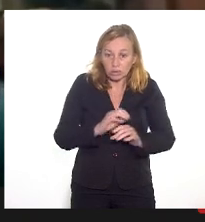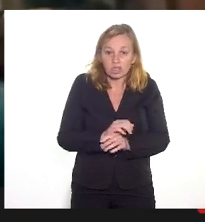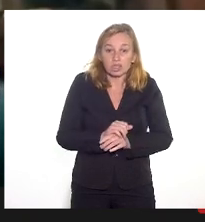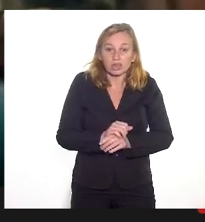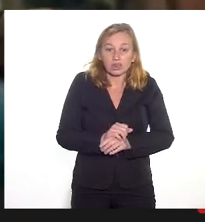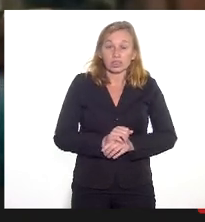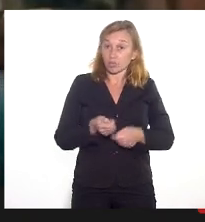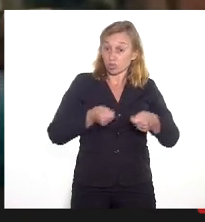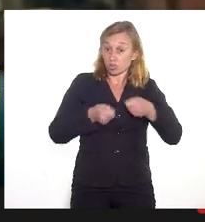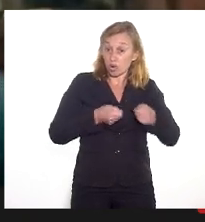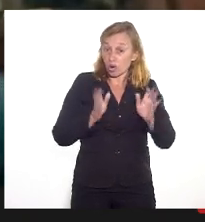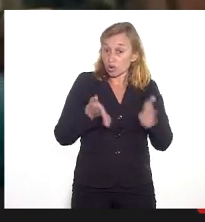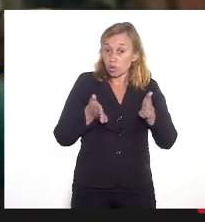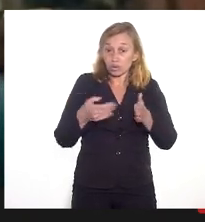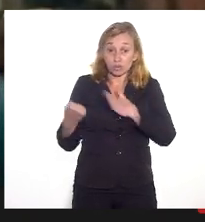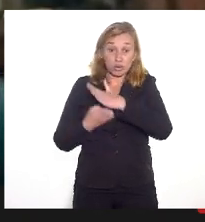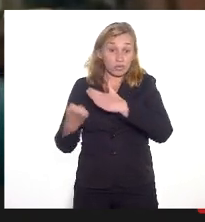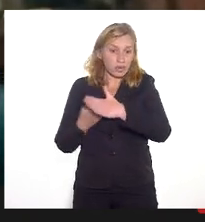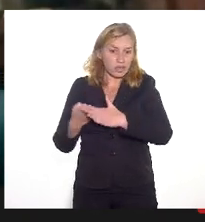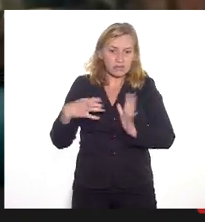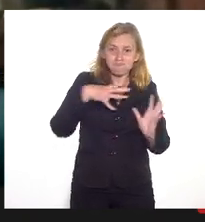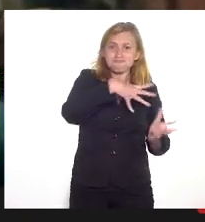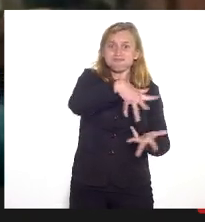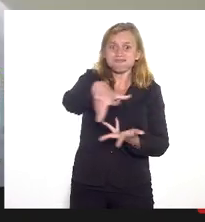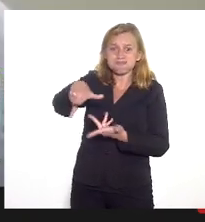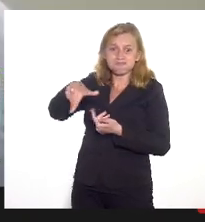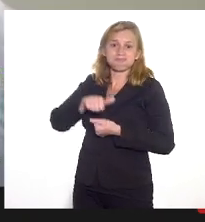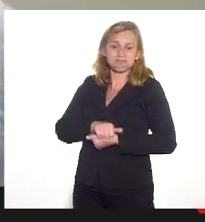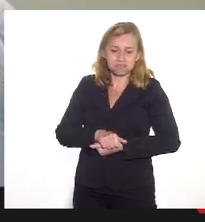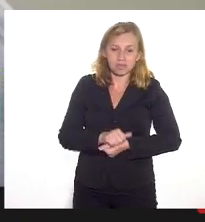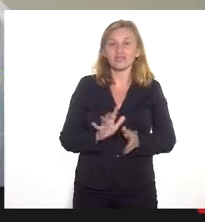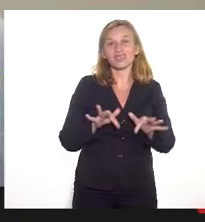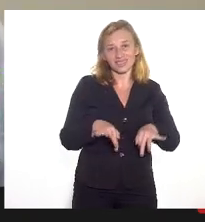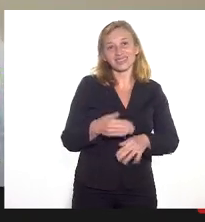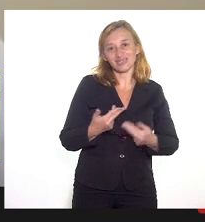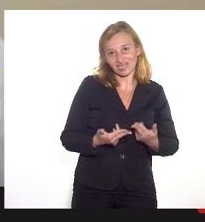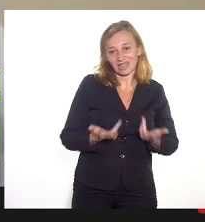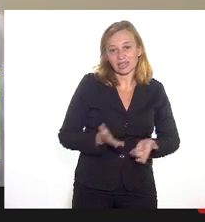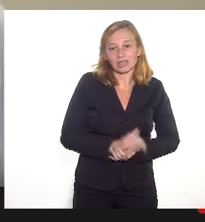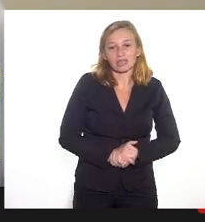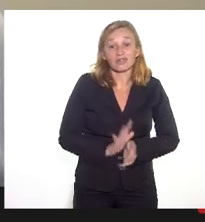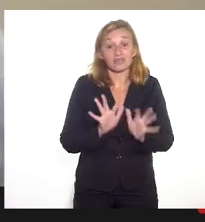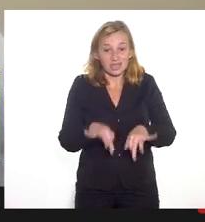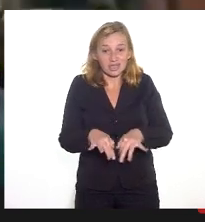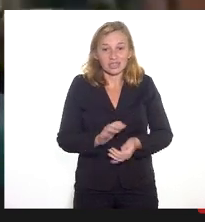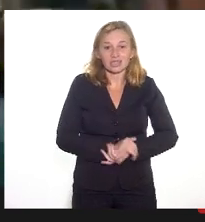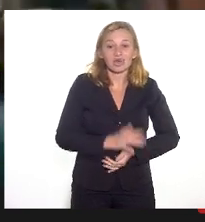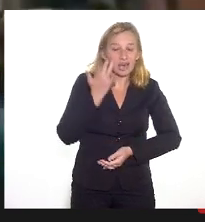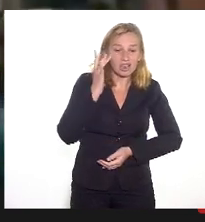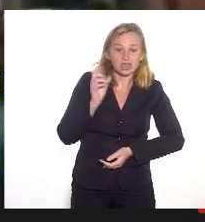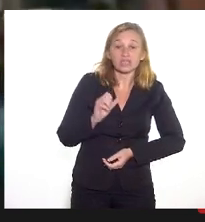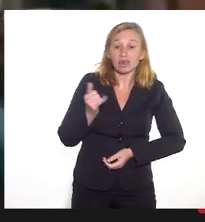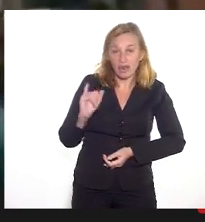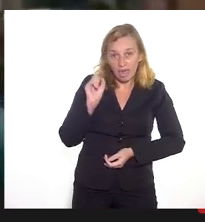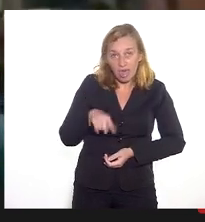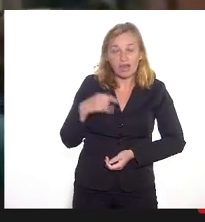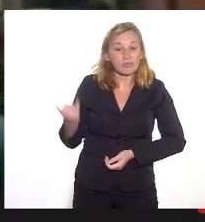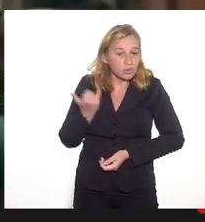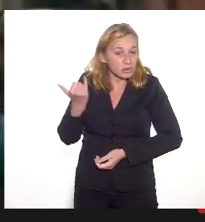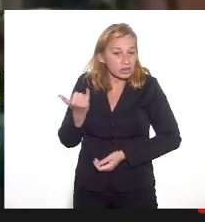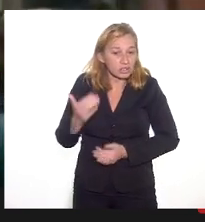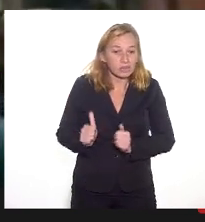que são controlados hoje por empresas globais, né, transnacionais. Concluindo, por favor. Então, concluindo, acho que esse é um ponto importante também